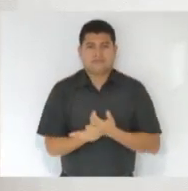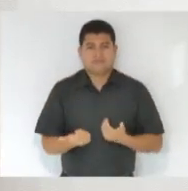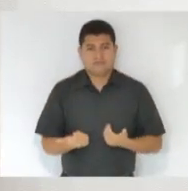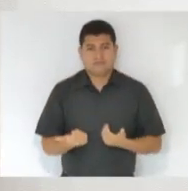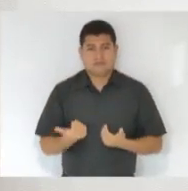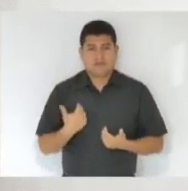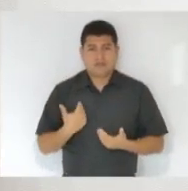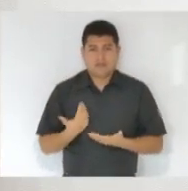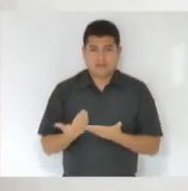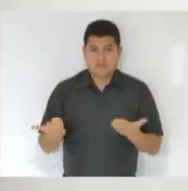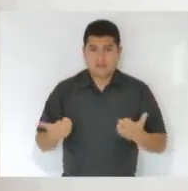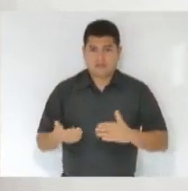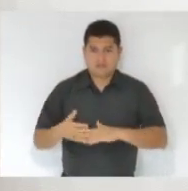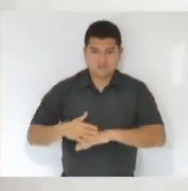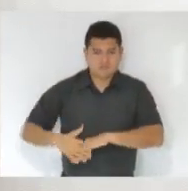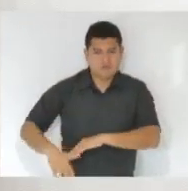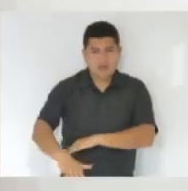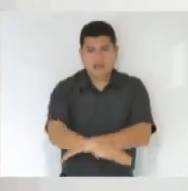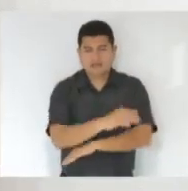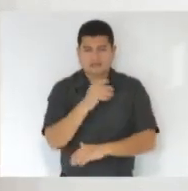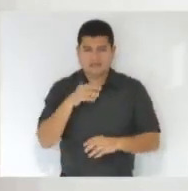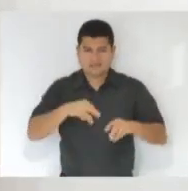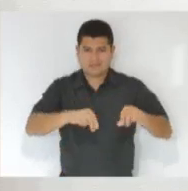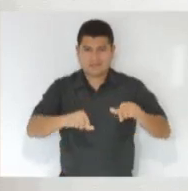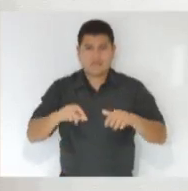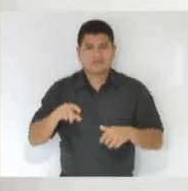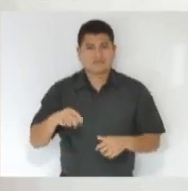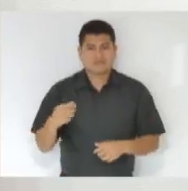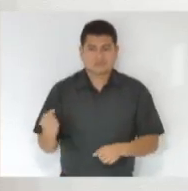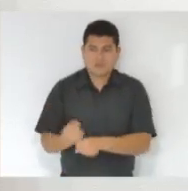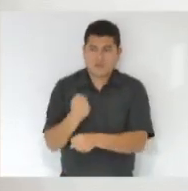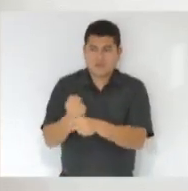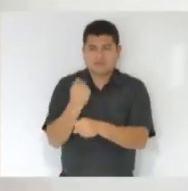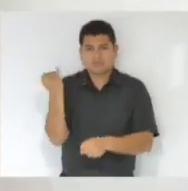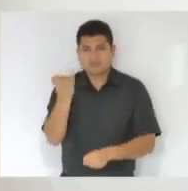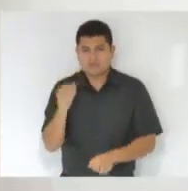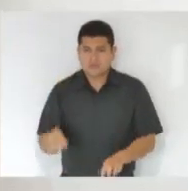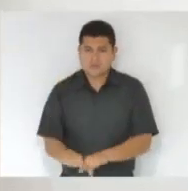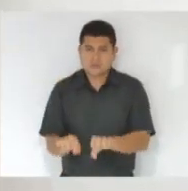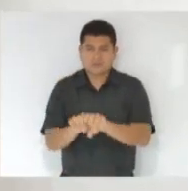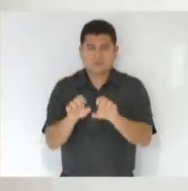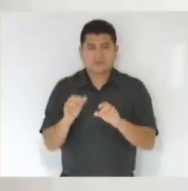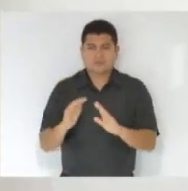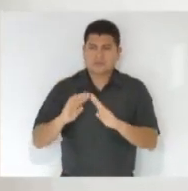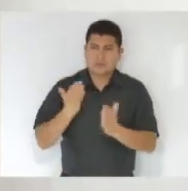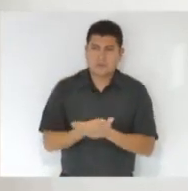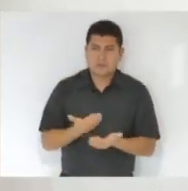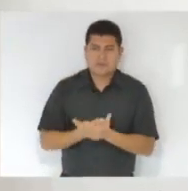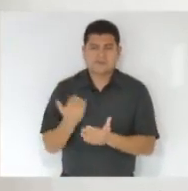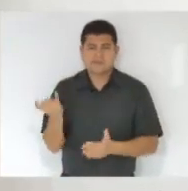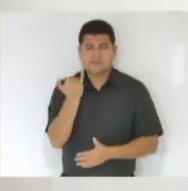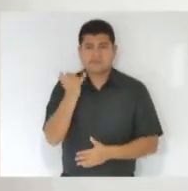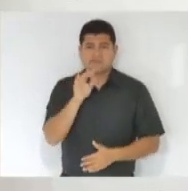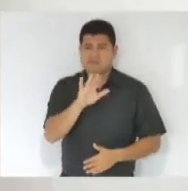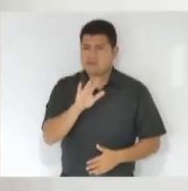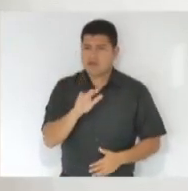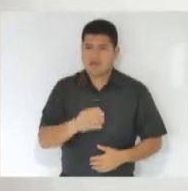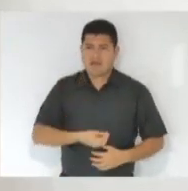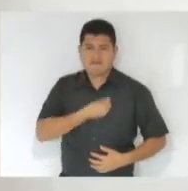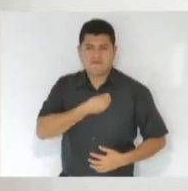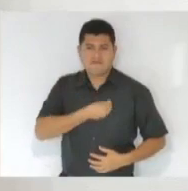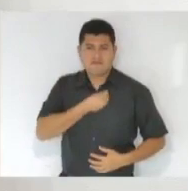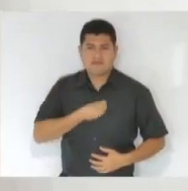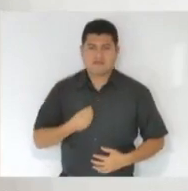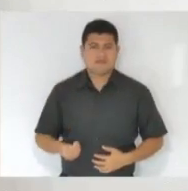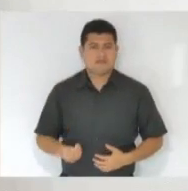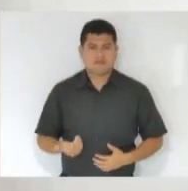importante, as obras são importantes, a infraestrutura é importante, escolas são importantes, mas, sem dúvida, o valor de uma vida humana